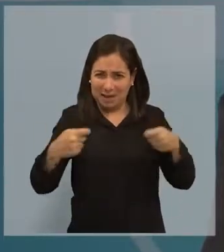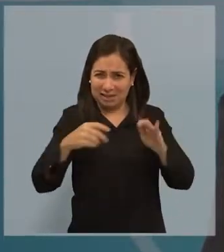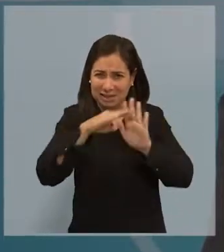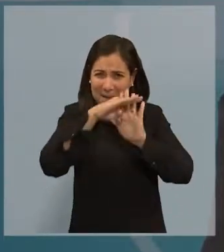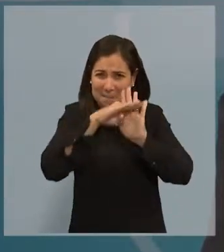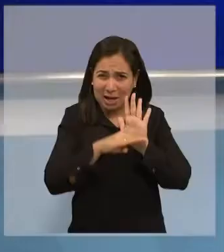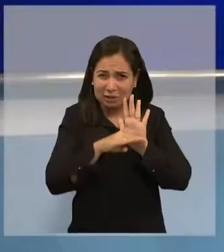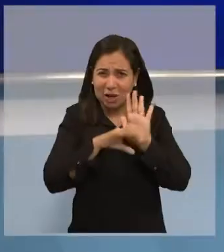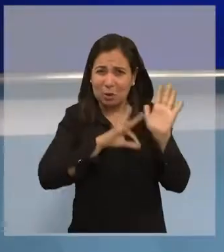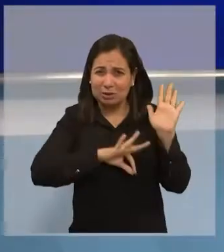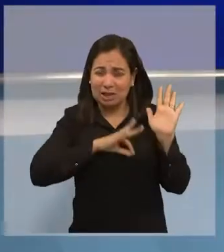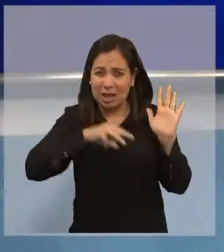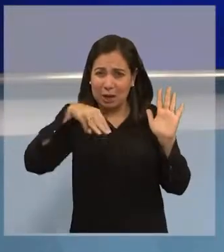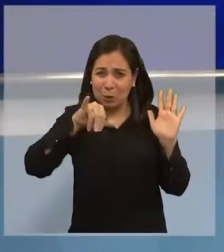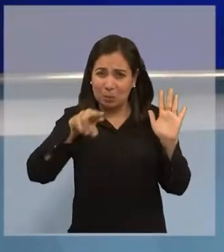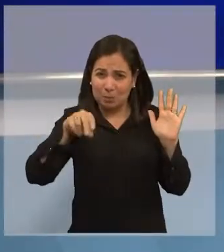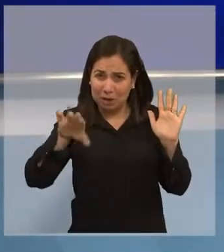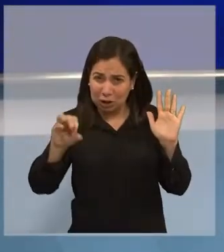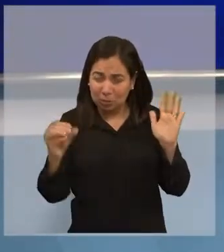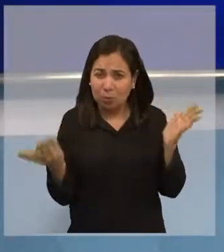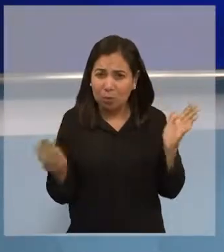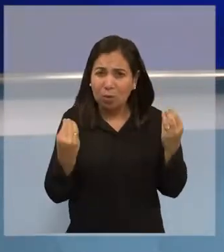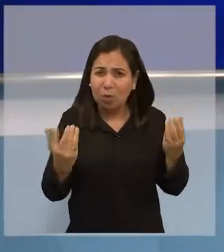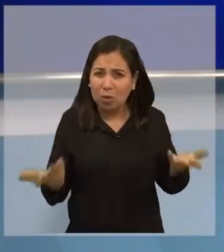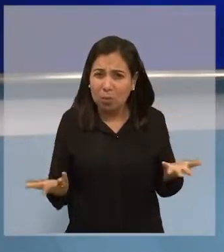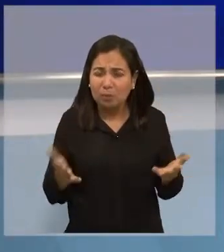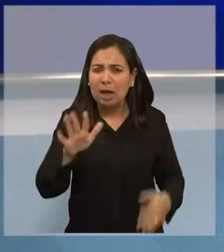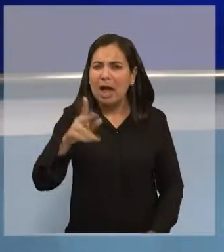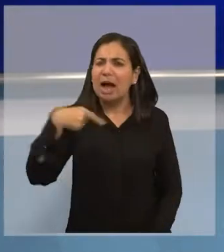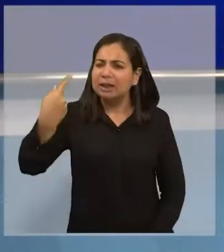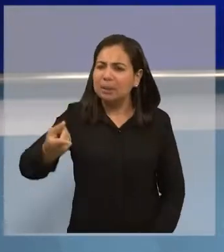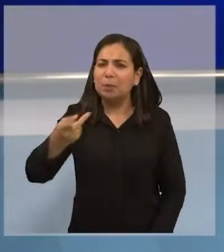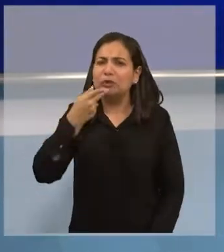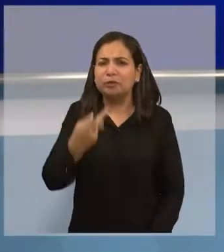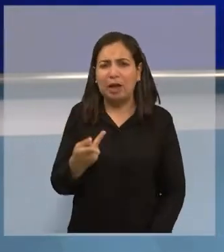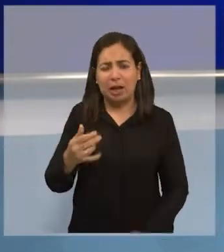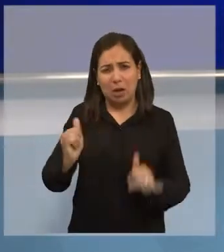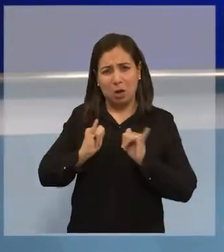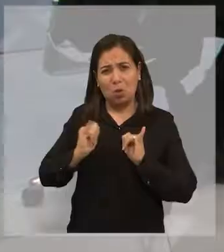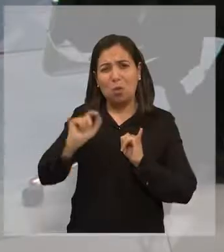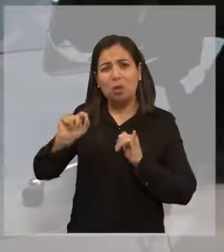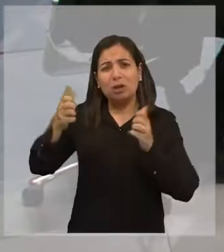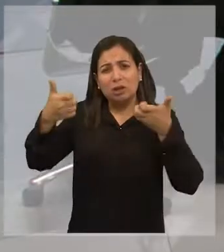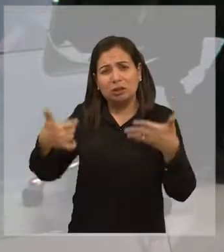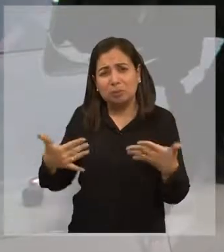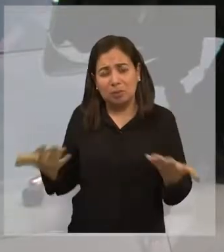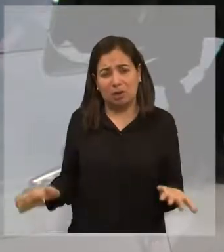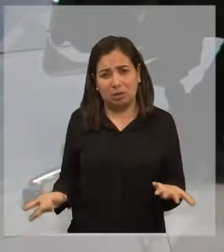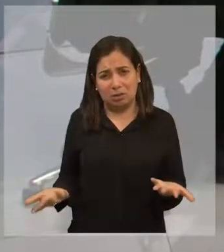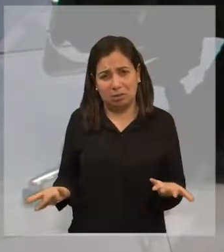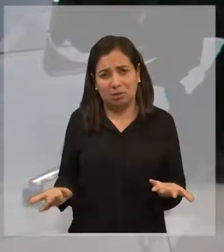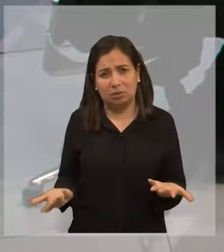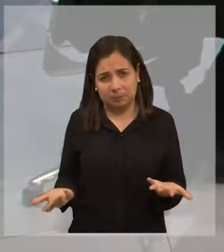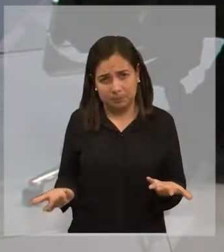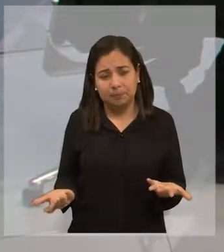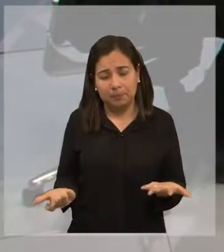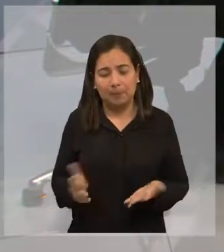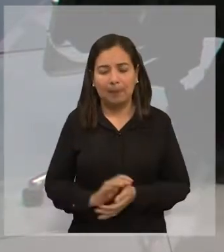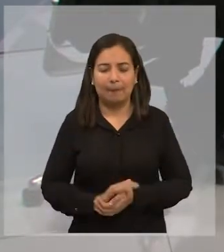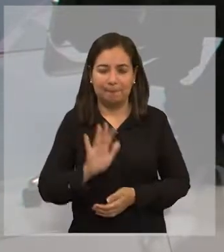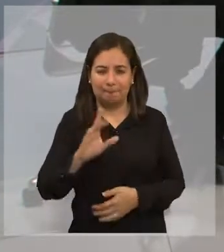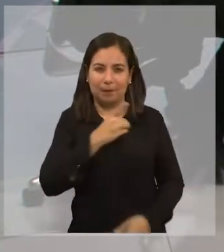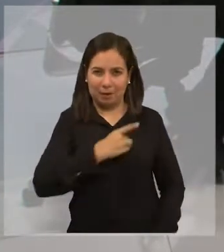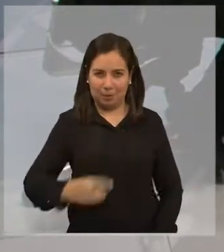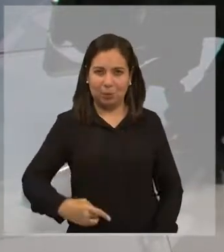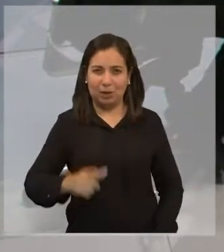é unanimidade. Agora, de que Previdência estamos falando? É preciso ver cada caso, mas teve esse deputado que vai ser o